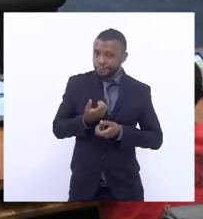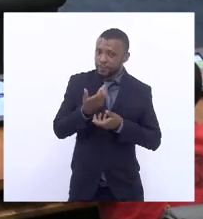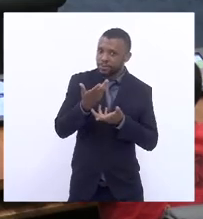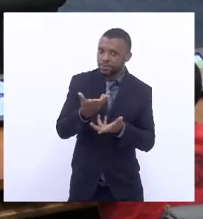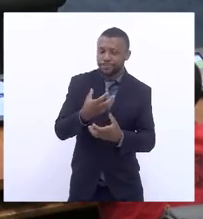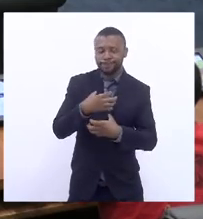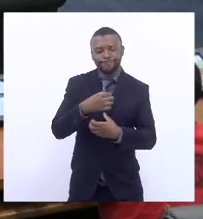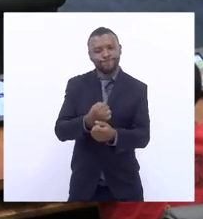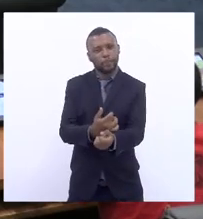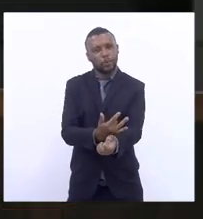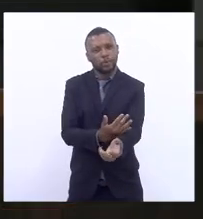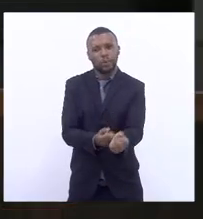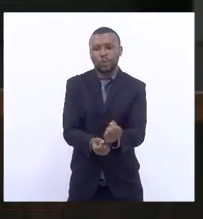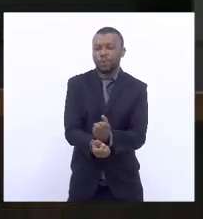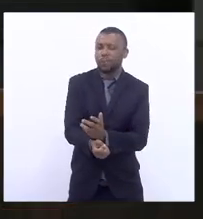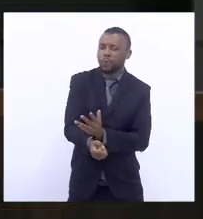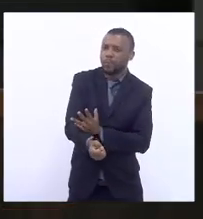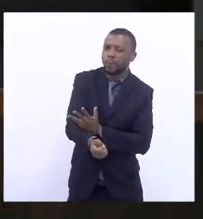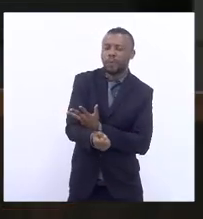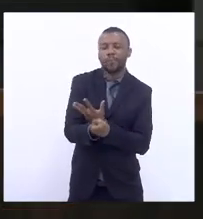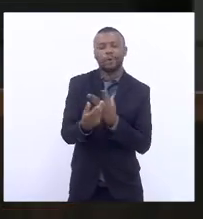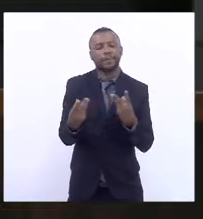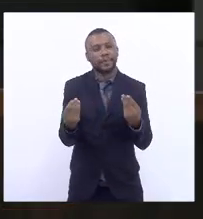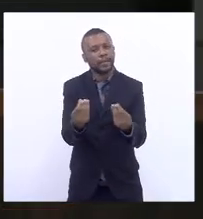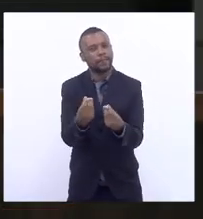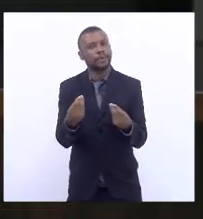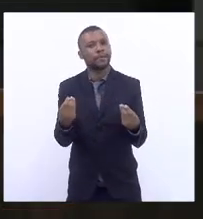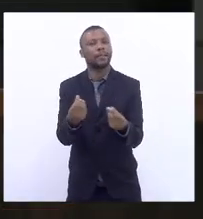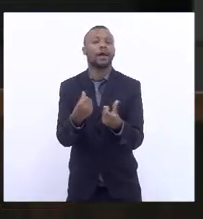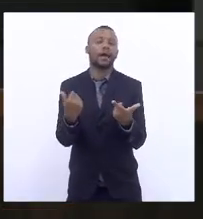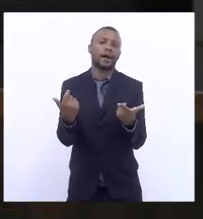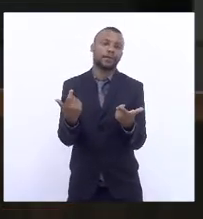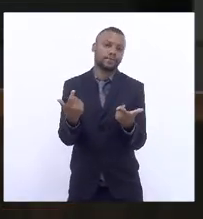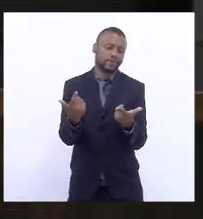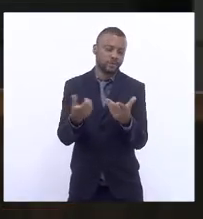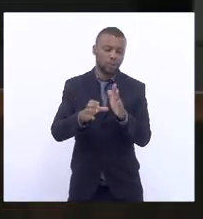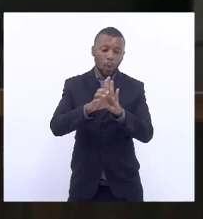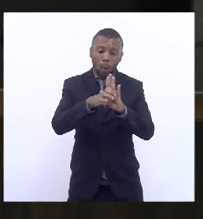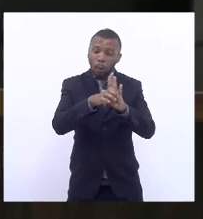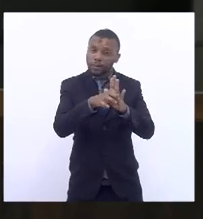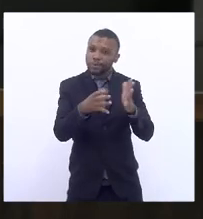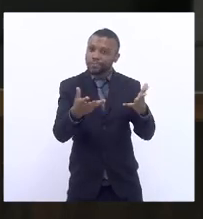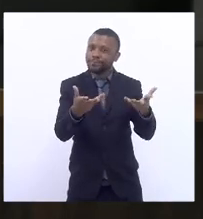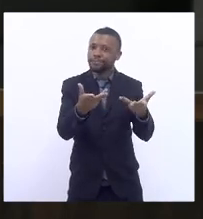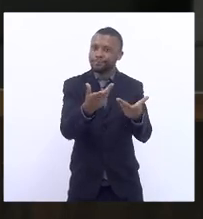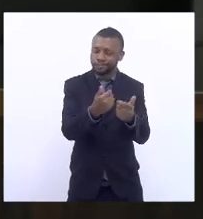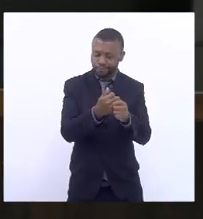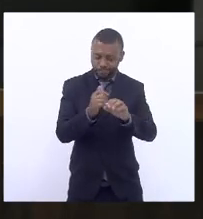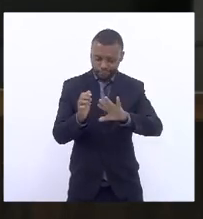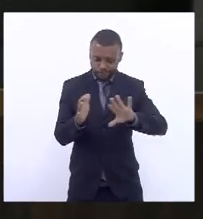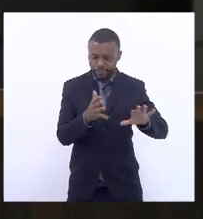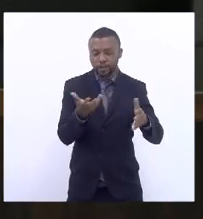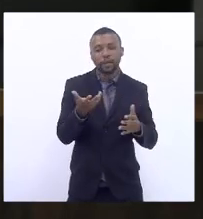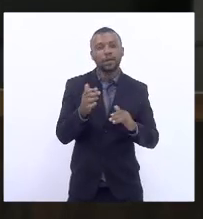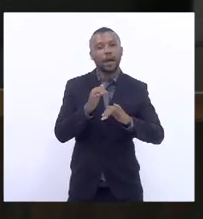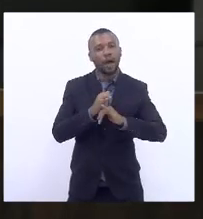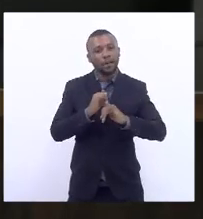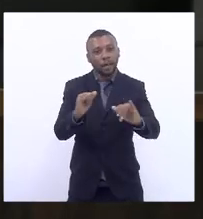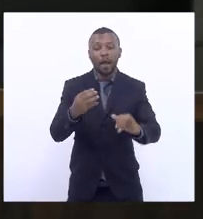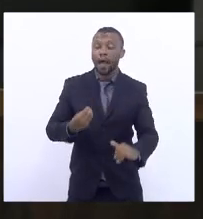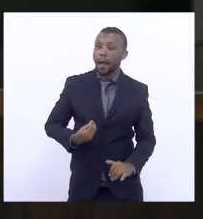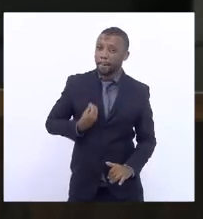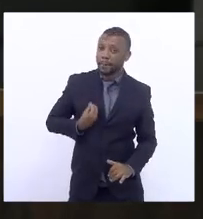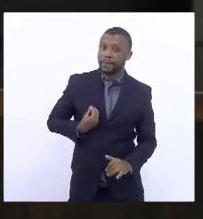de sensibilidade, também de simbolismo e de densidade conceitual. Eu queria registrar a presença